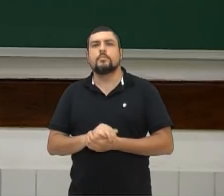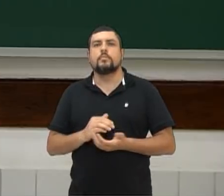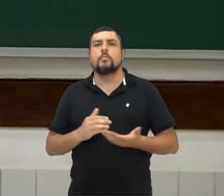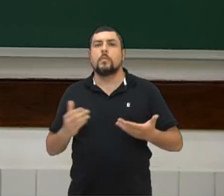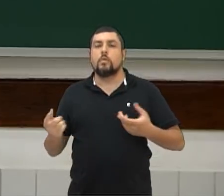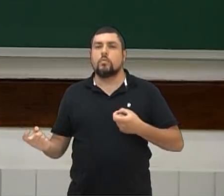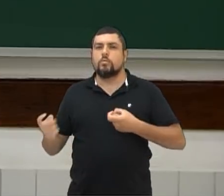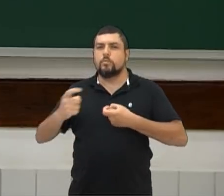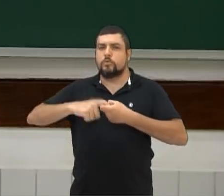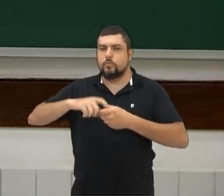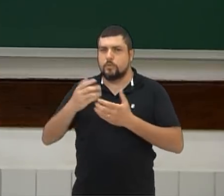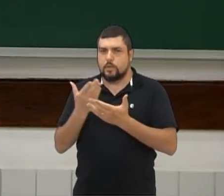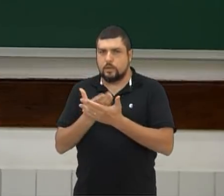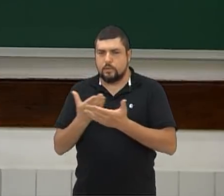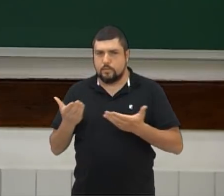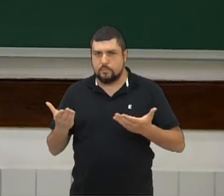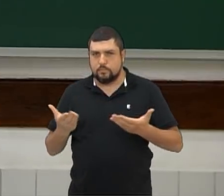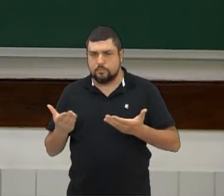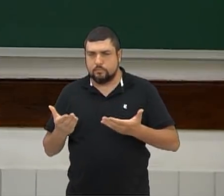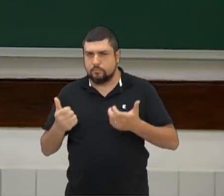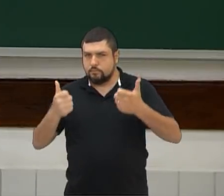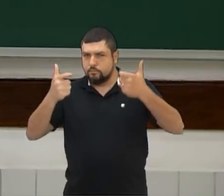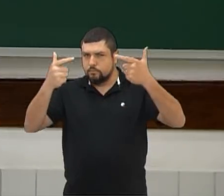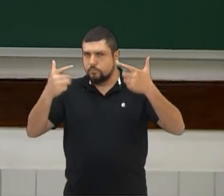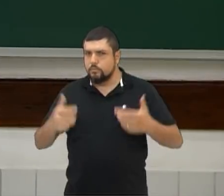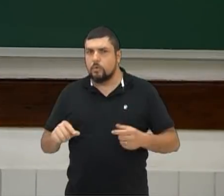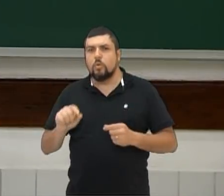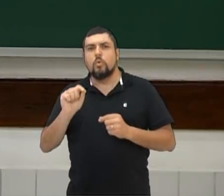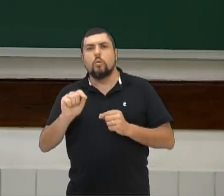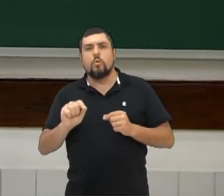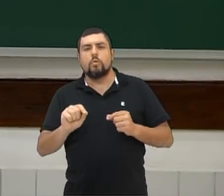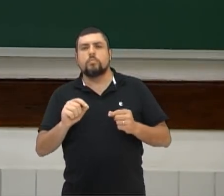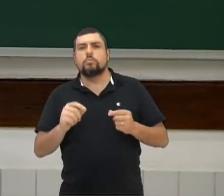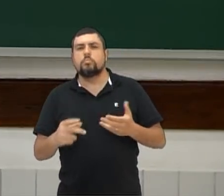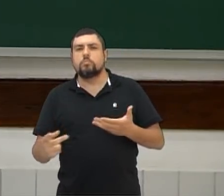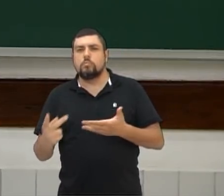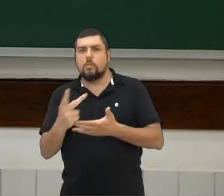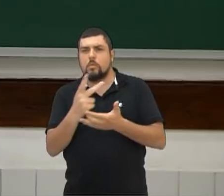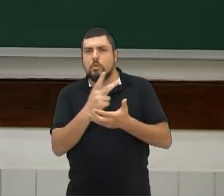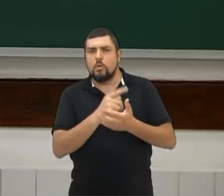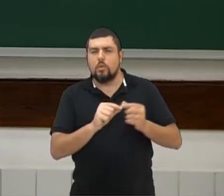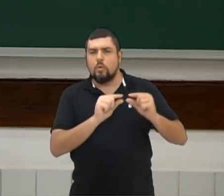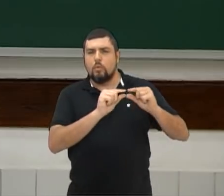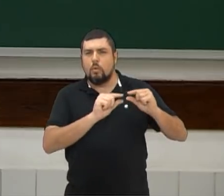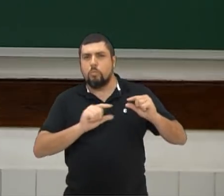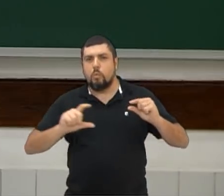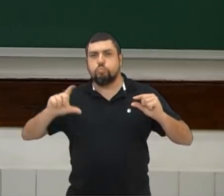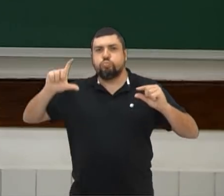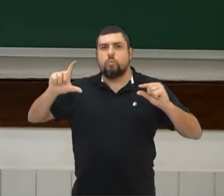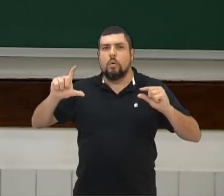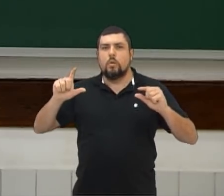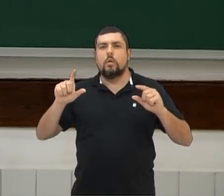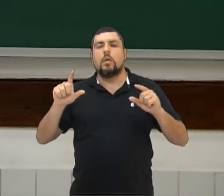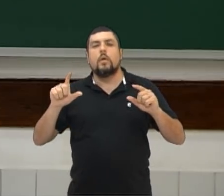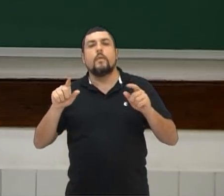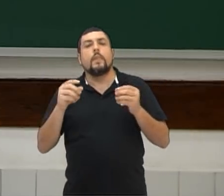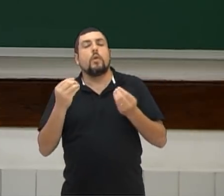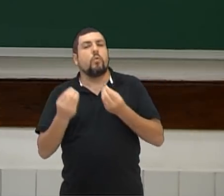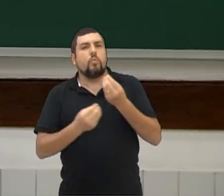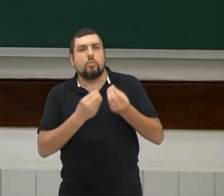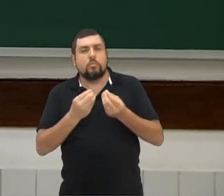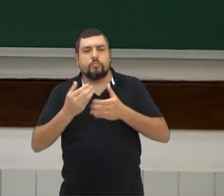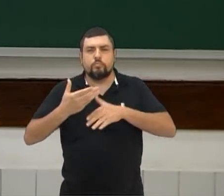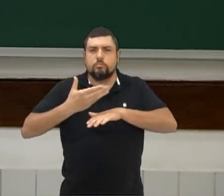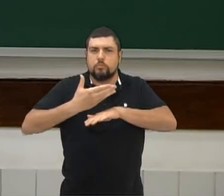aula de hoje. A aula de hoje é referente à ampliação e redução de polígonos, envolvendo